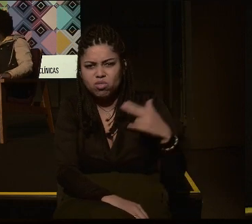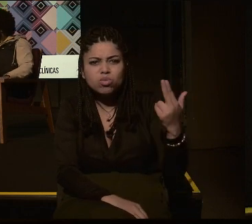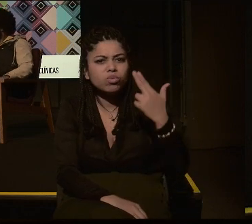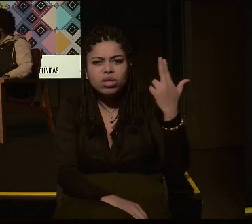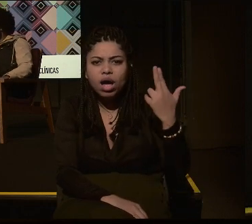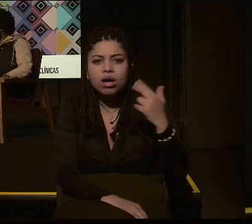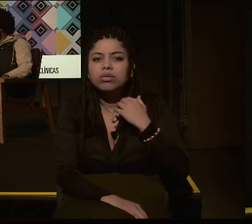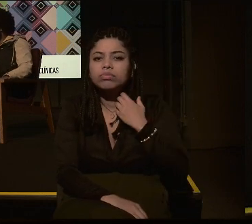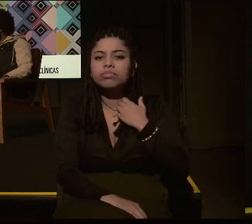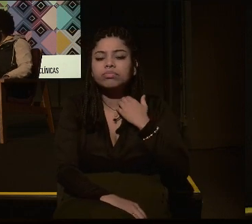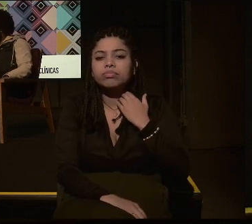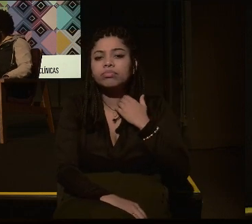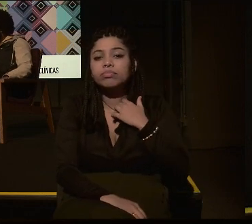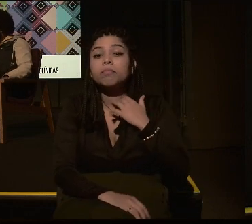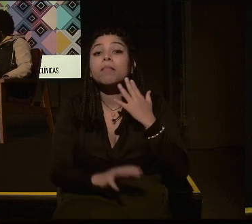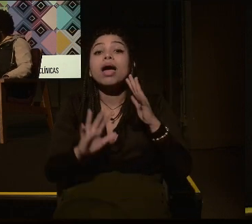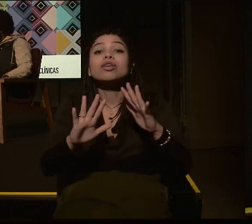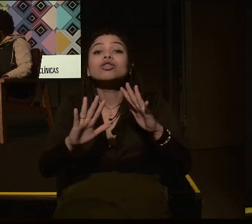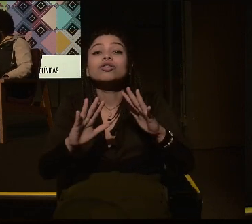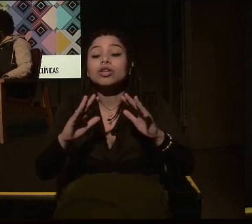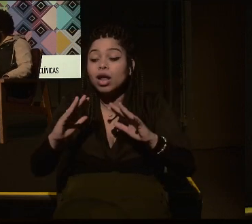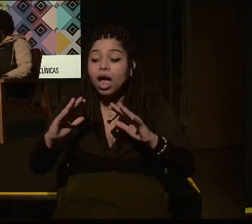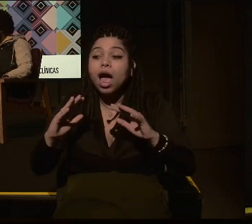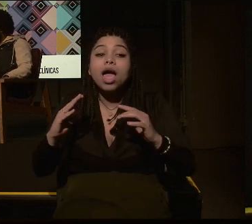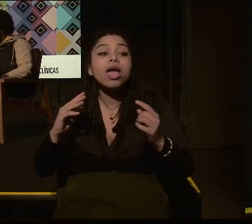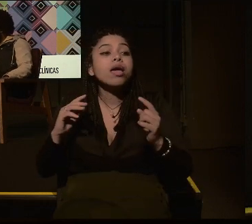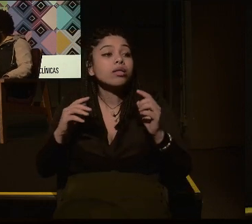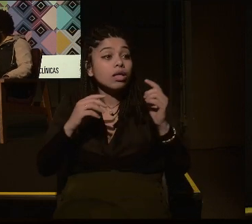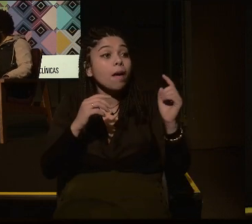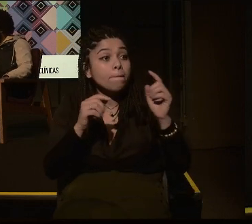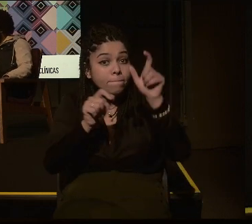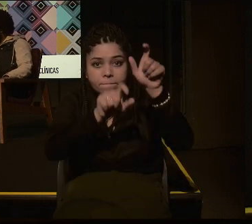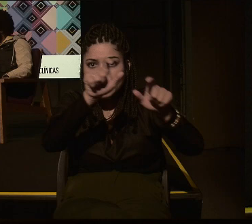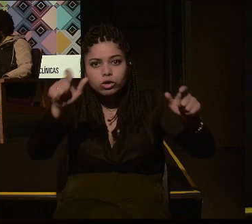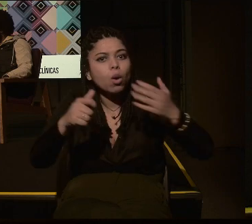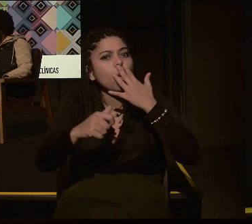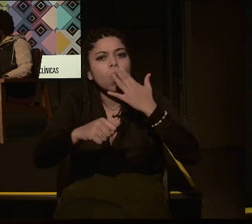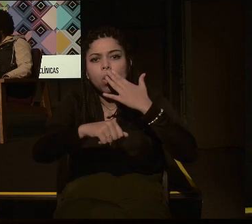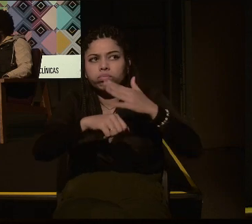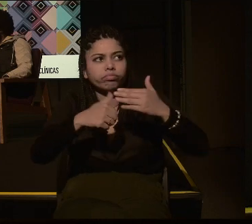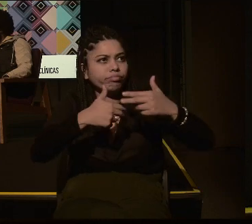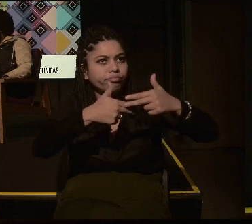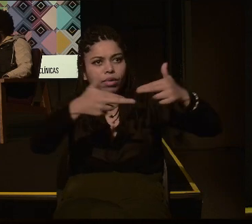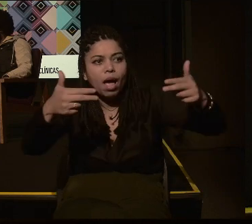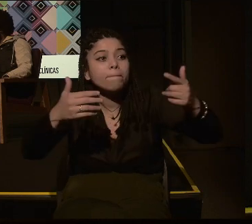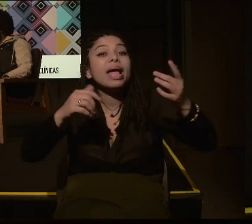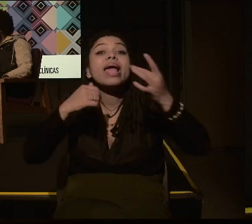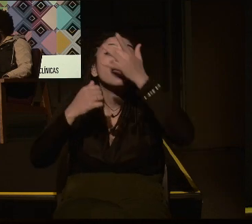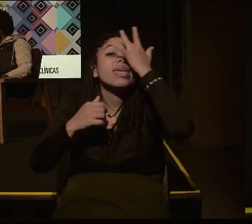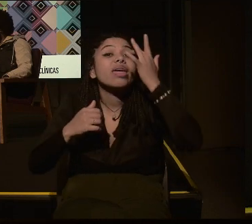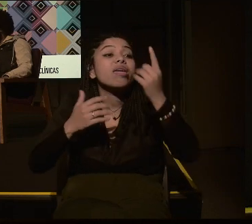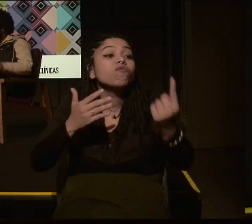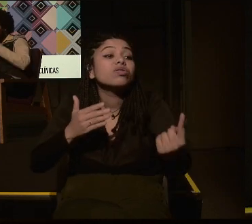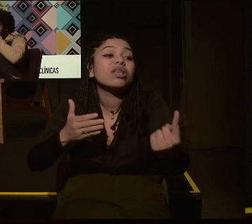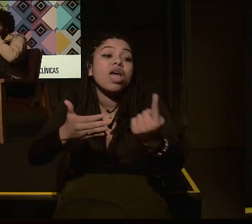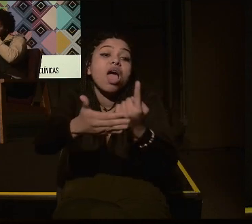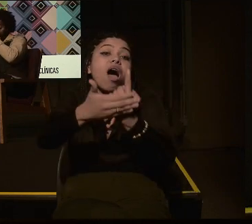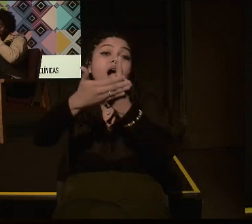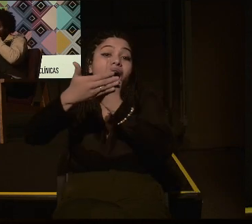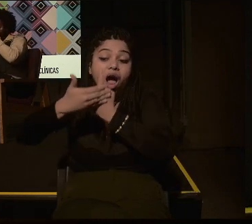De quem vocês acolhem? O quesito raça-cor, para nós na saúde mental, acho que vocês já estão cansados de me escutar dizer